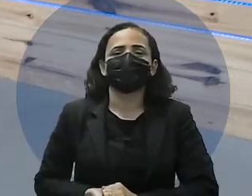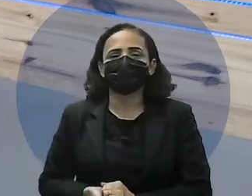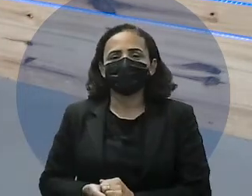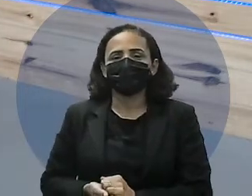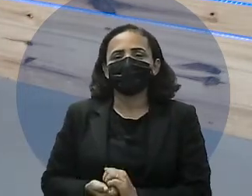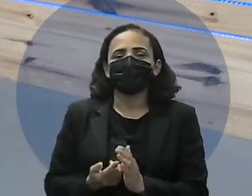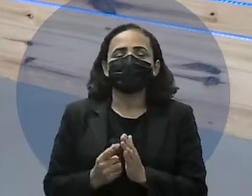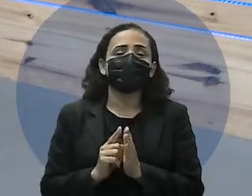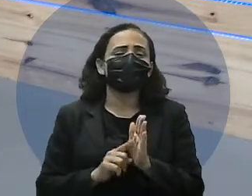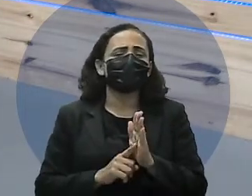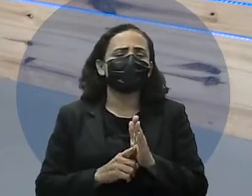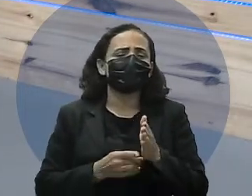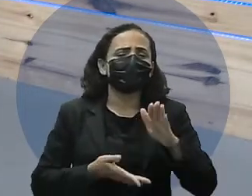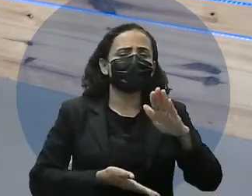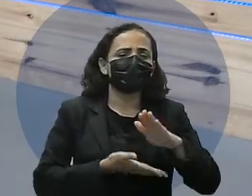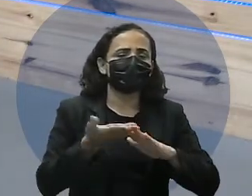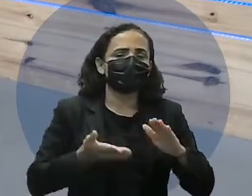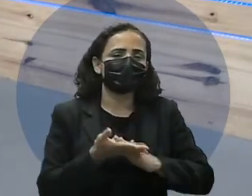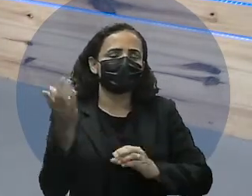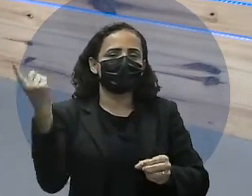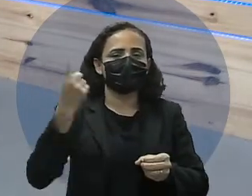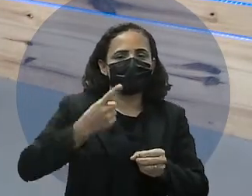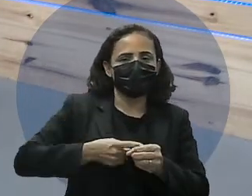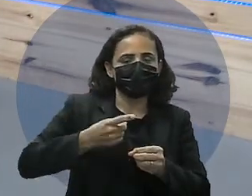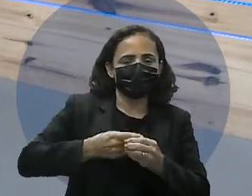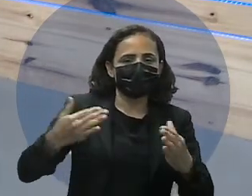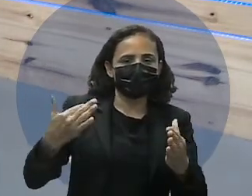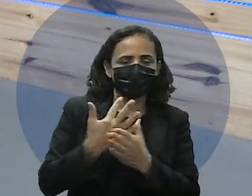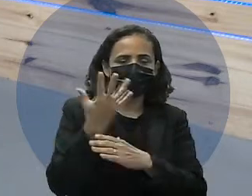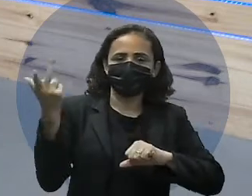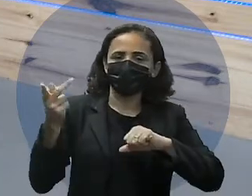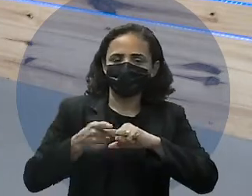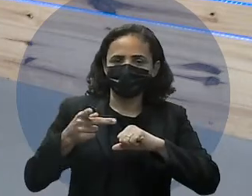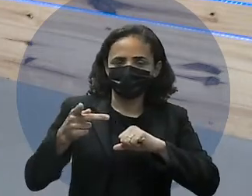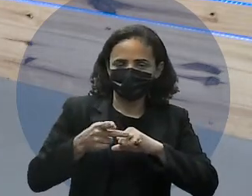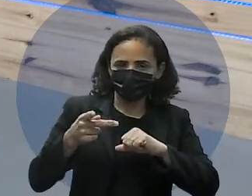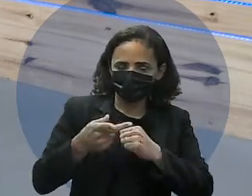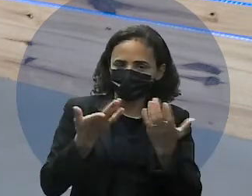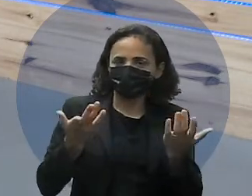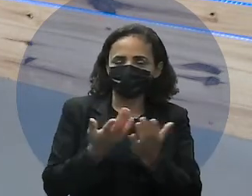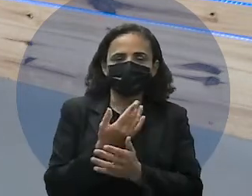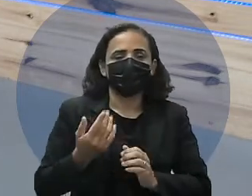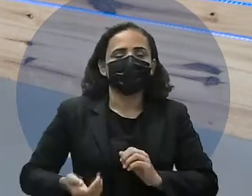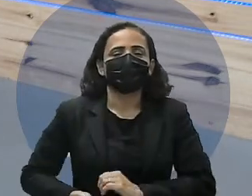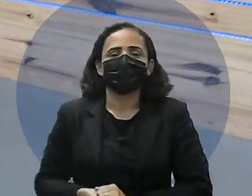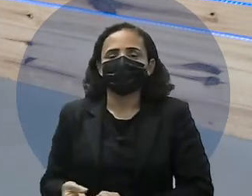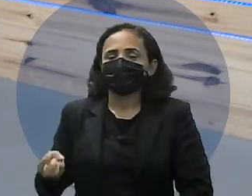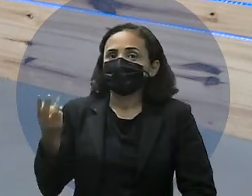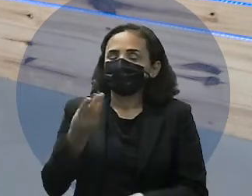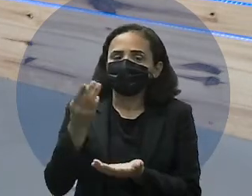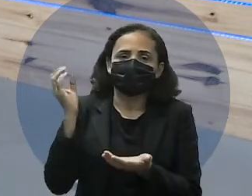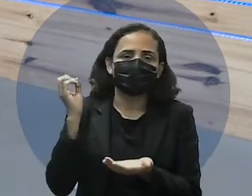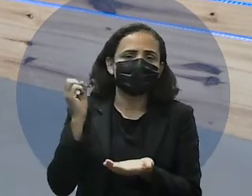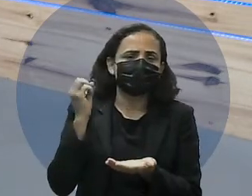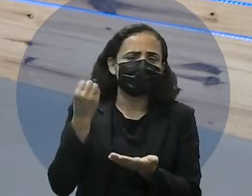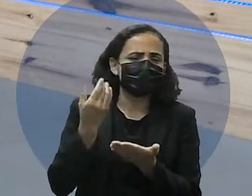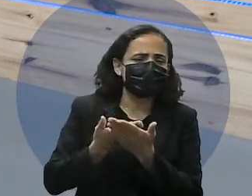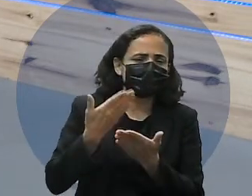de Afrânio, também na cidade de Petrolina. Foram 3 aulões para o